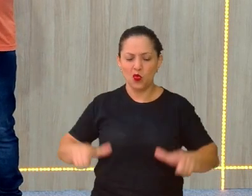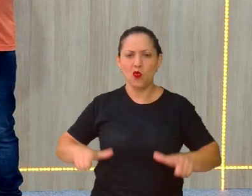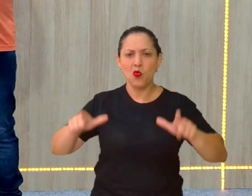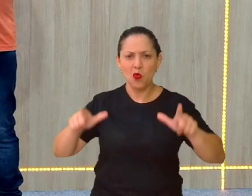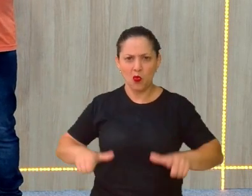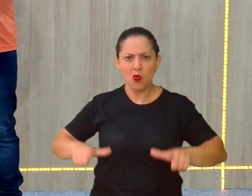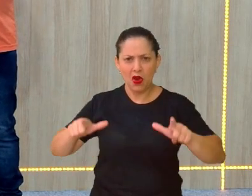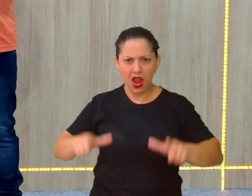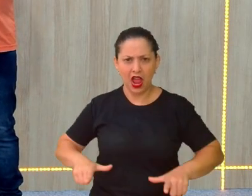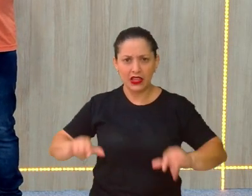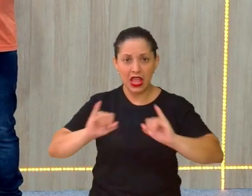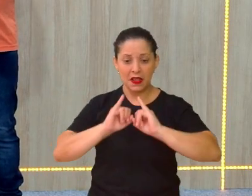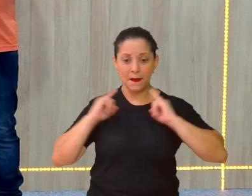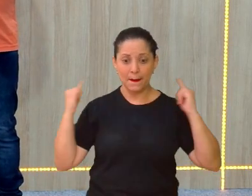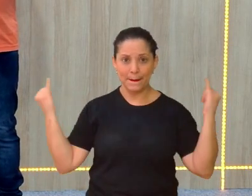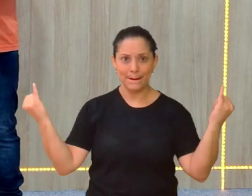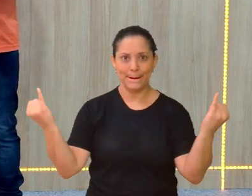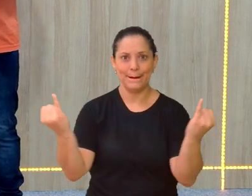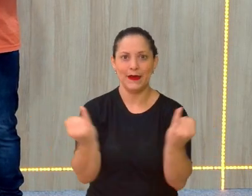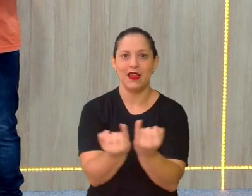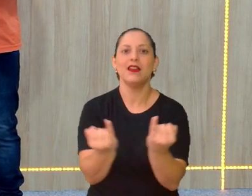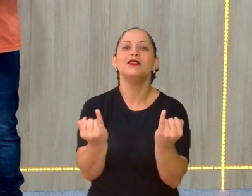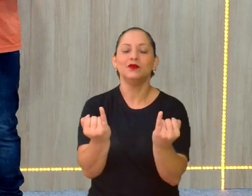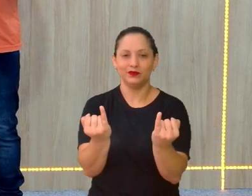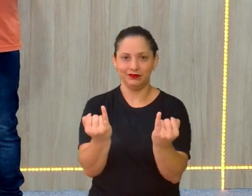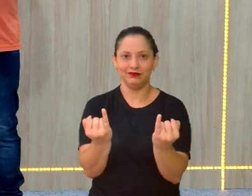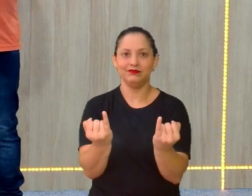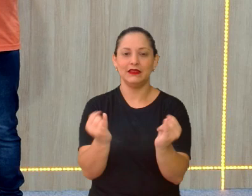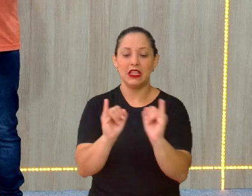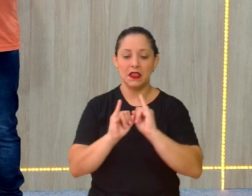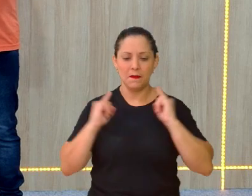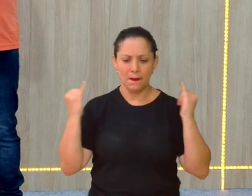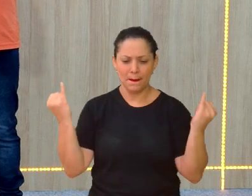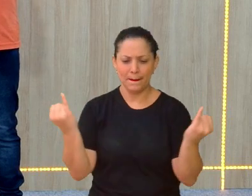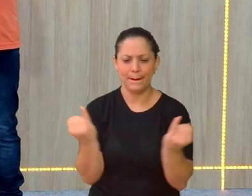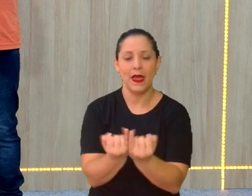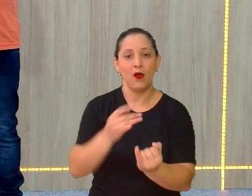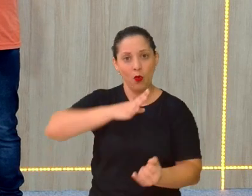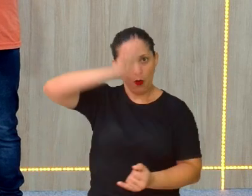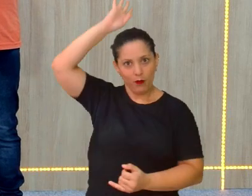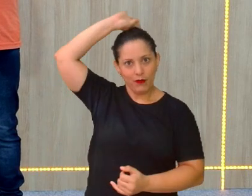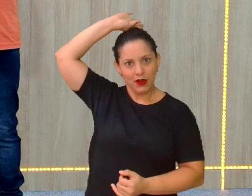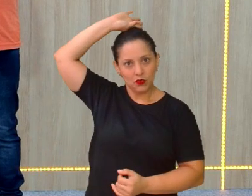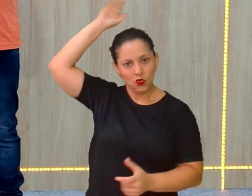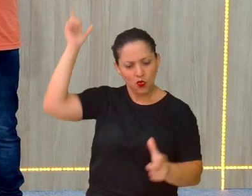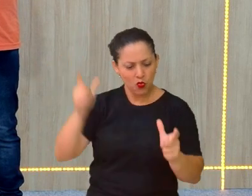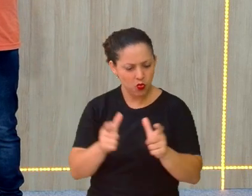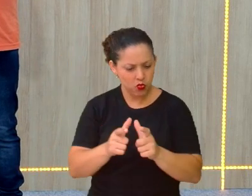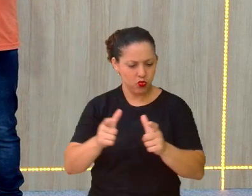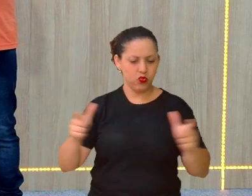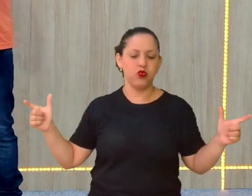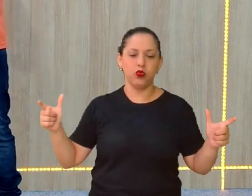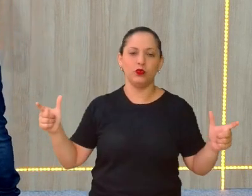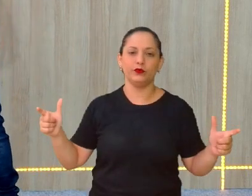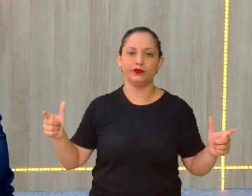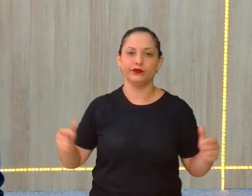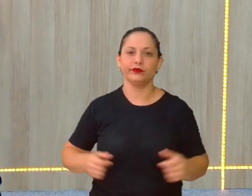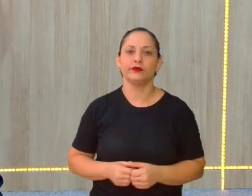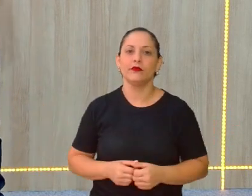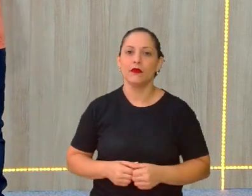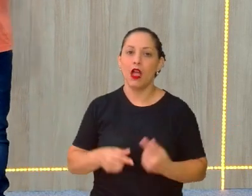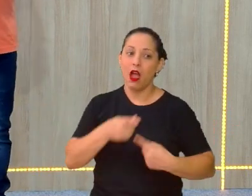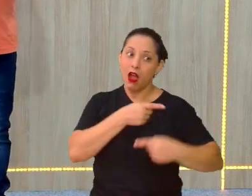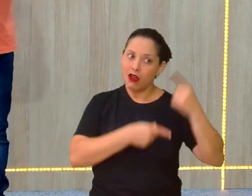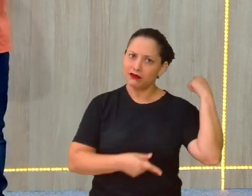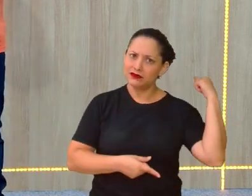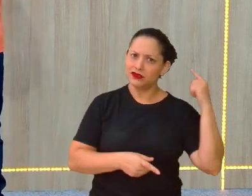da antiguidade ocidental, que foi o Império Romano. E vejam, se a civilização grega ela